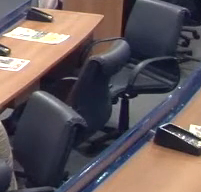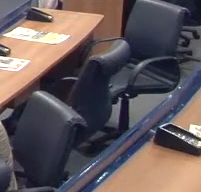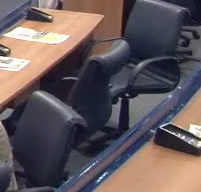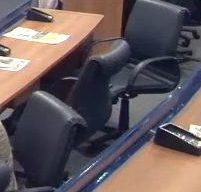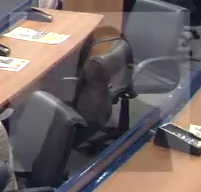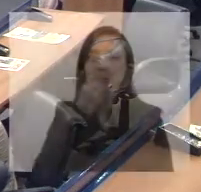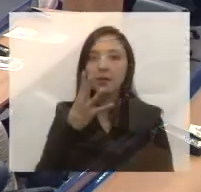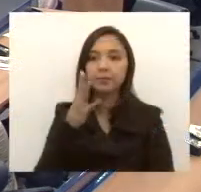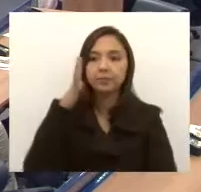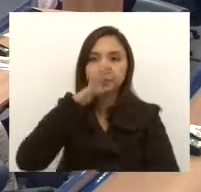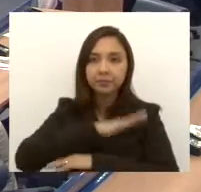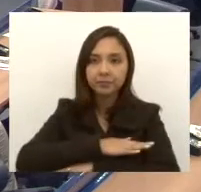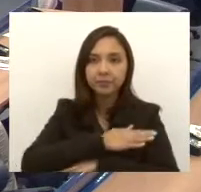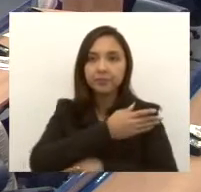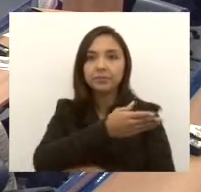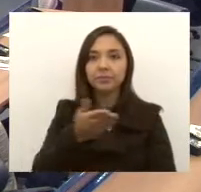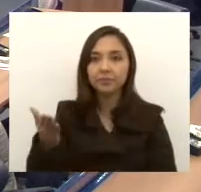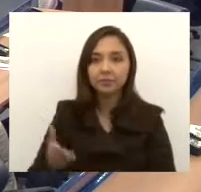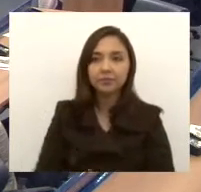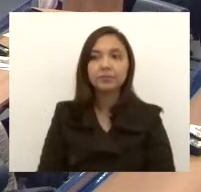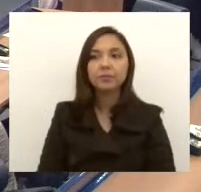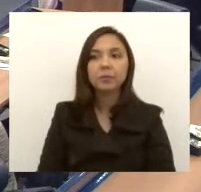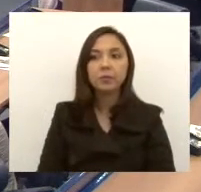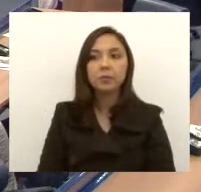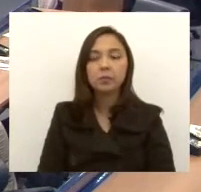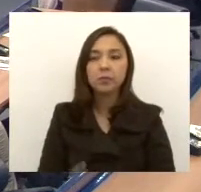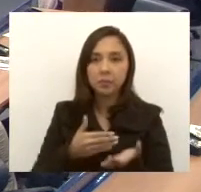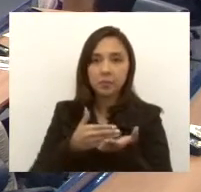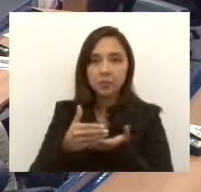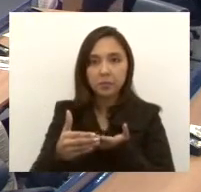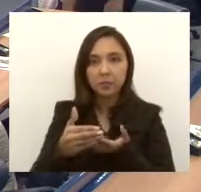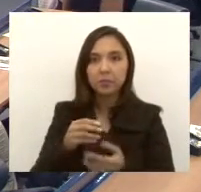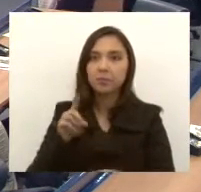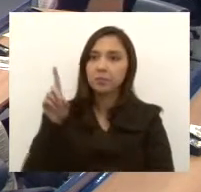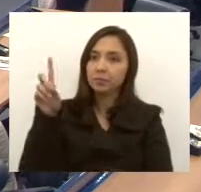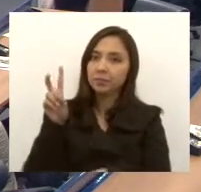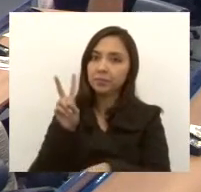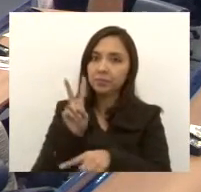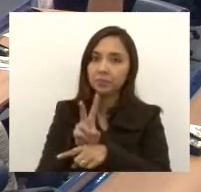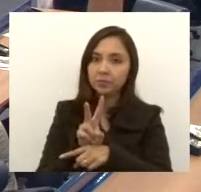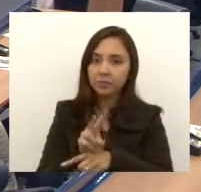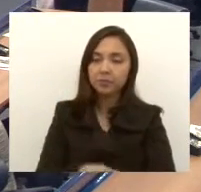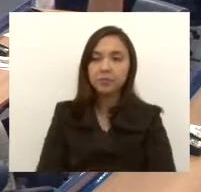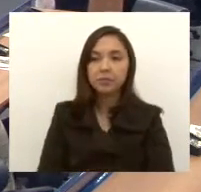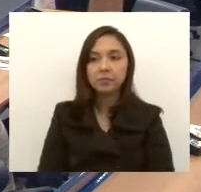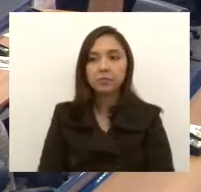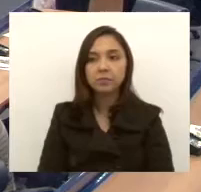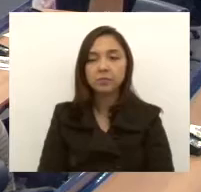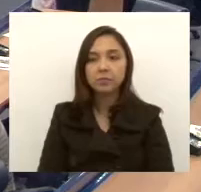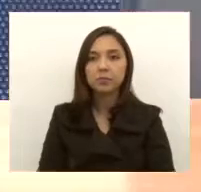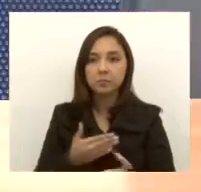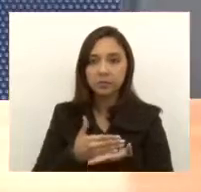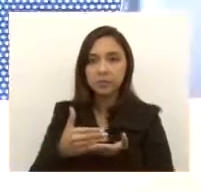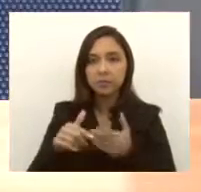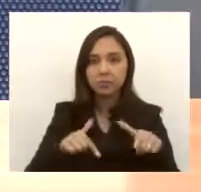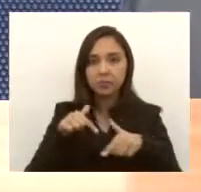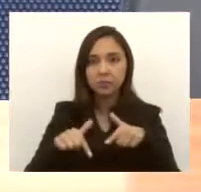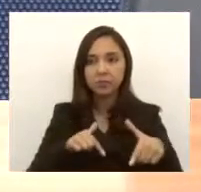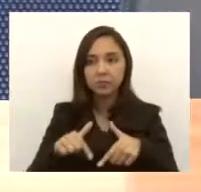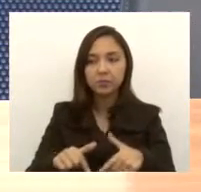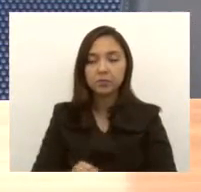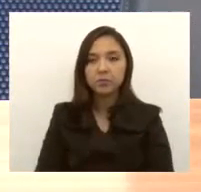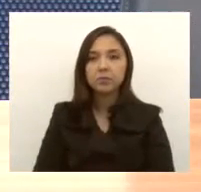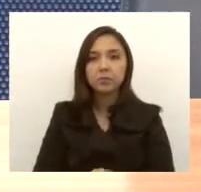Boa tarde, senhoras e senhores. Há número legal. Sob a proteção de Deus, iniciamos o trabalho da